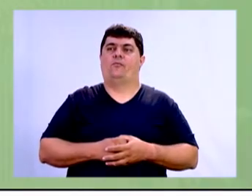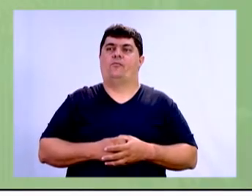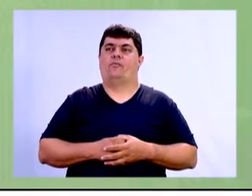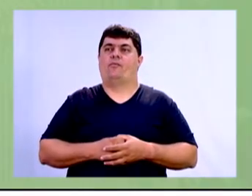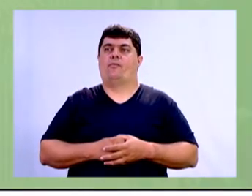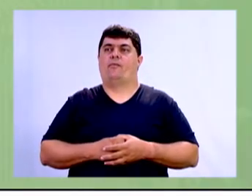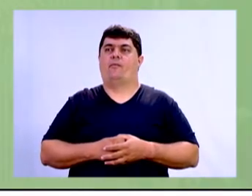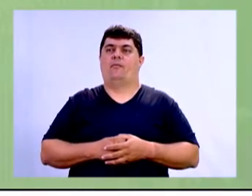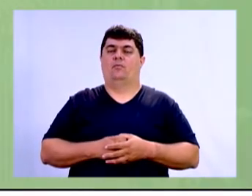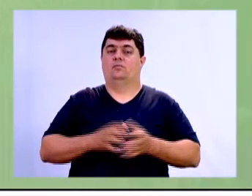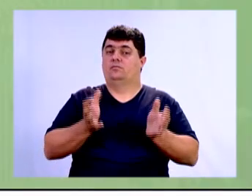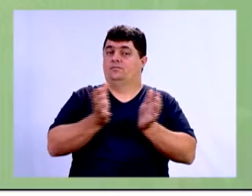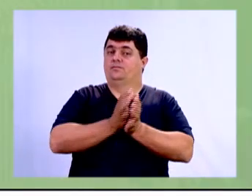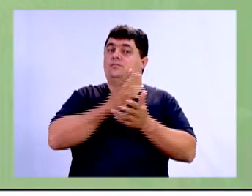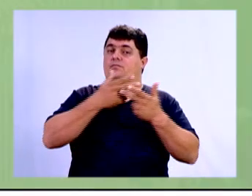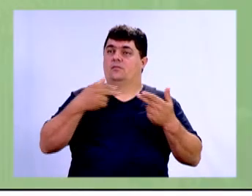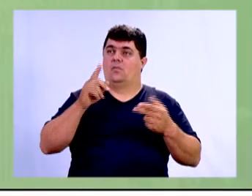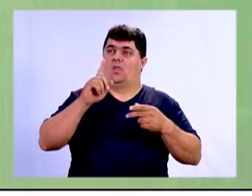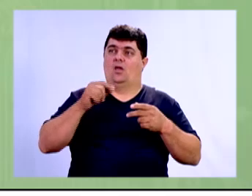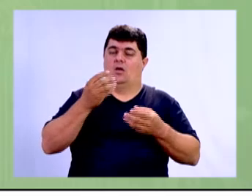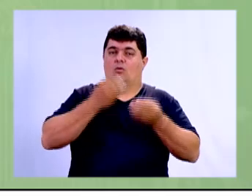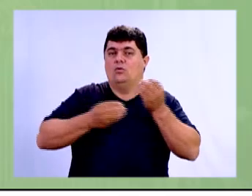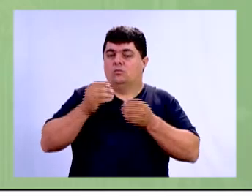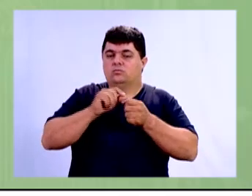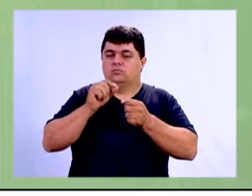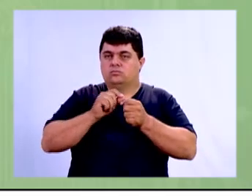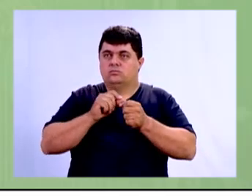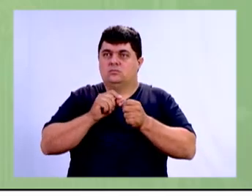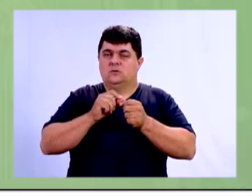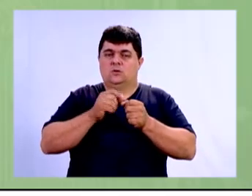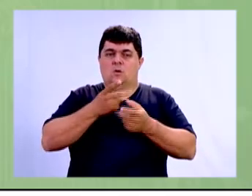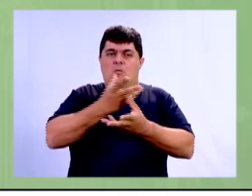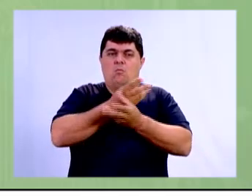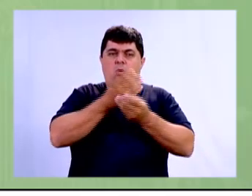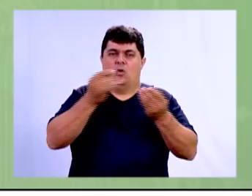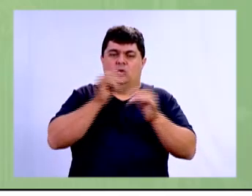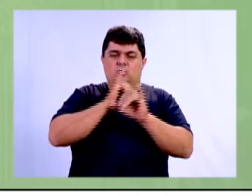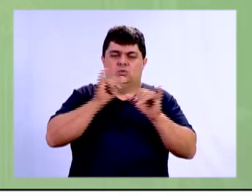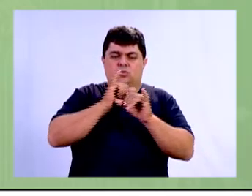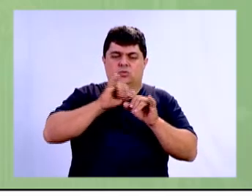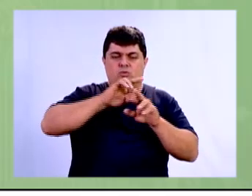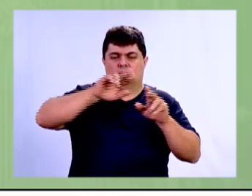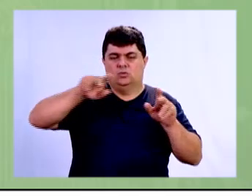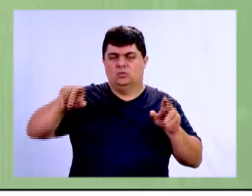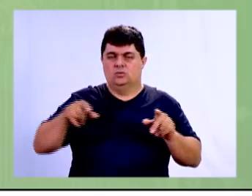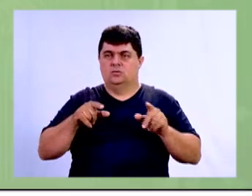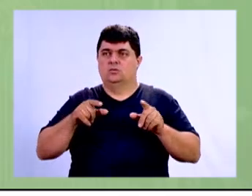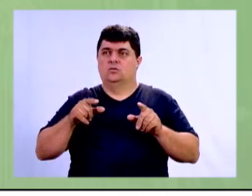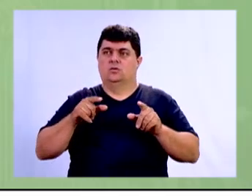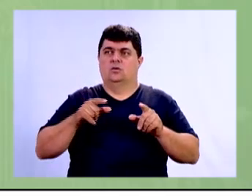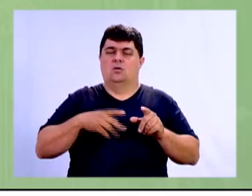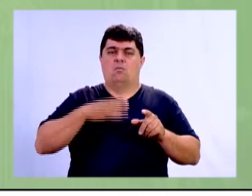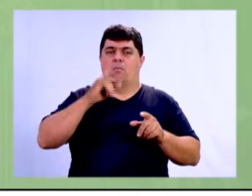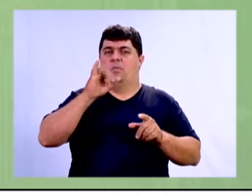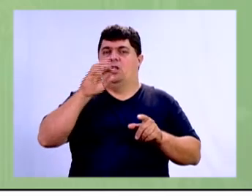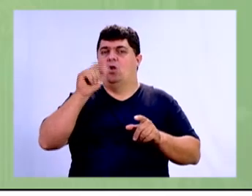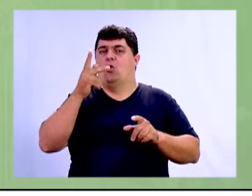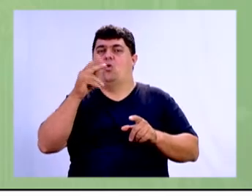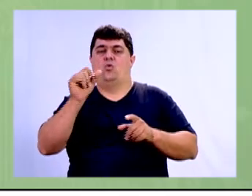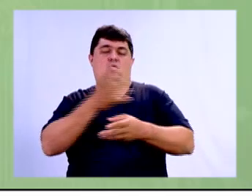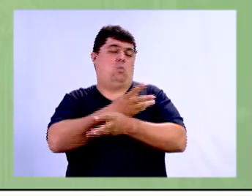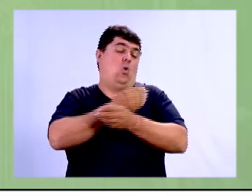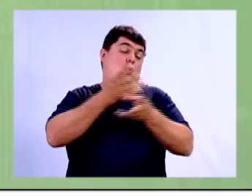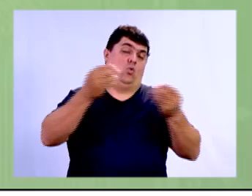Coleções de objetos é uma maneira de manipular uma grande quantidade de objetos. Eu estou falando até de bilhões de objetos.